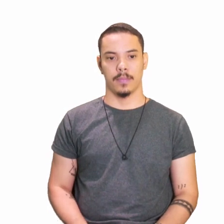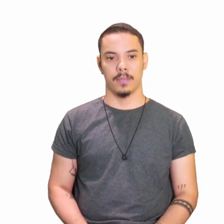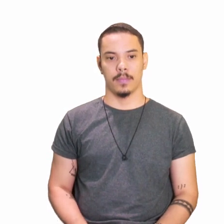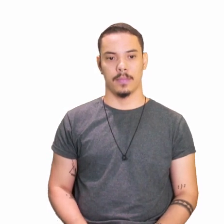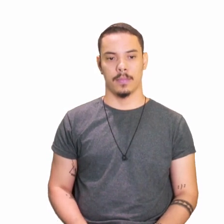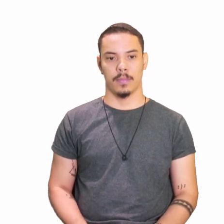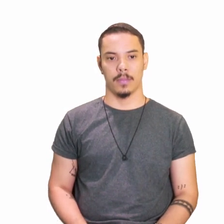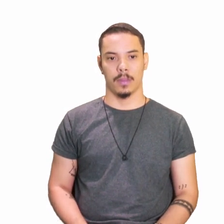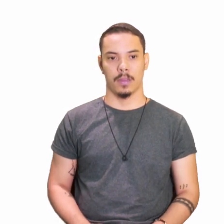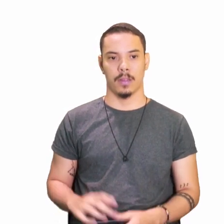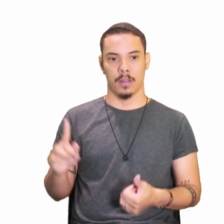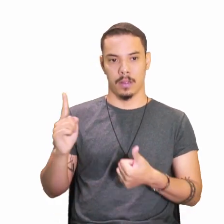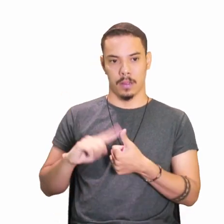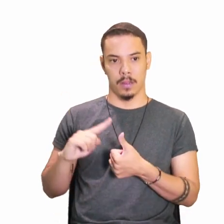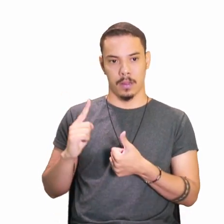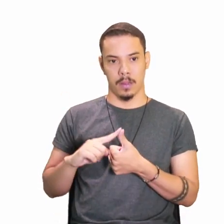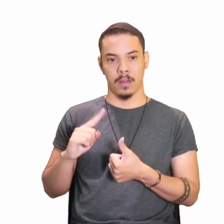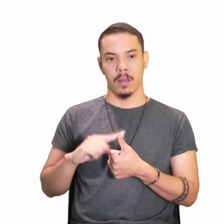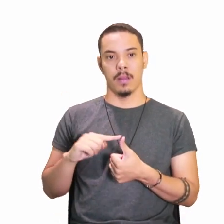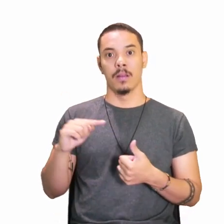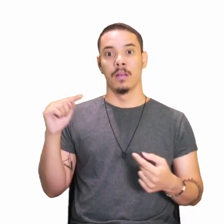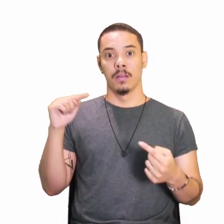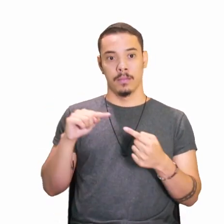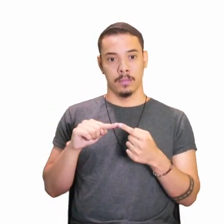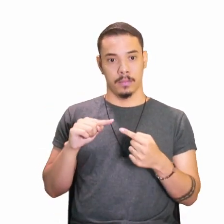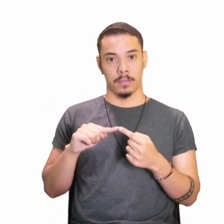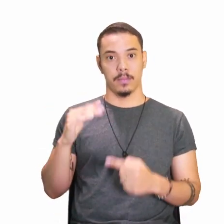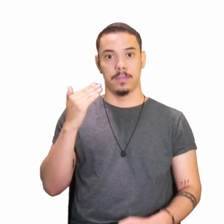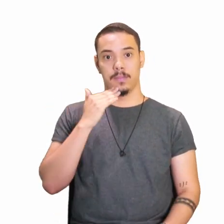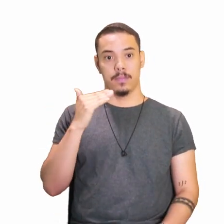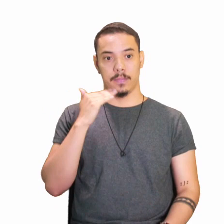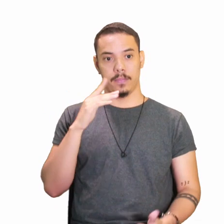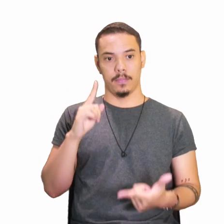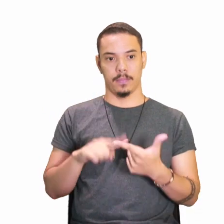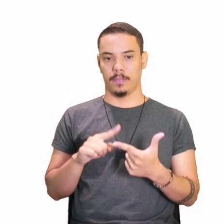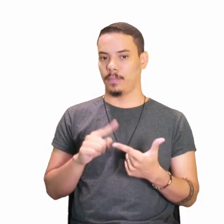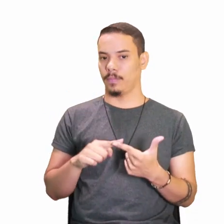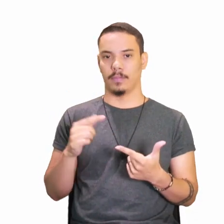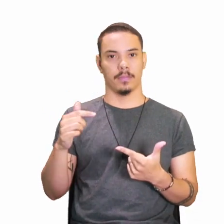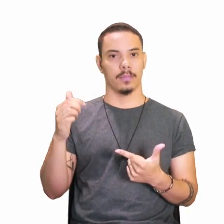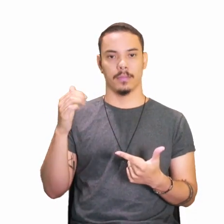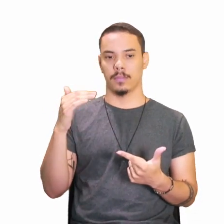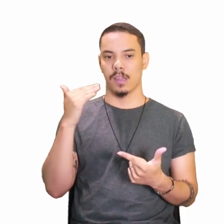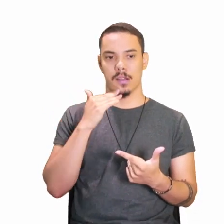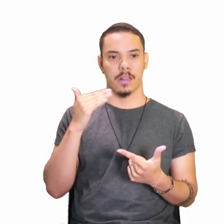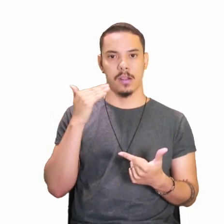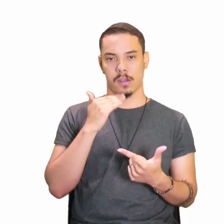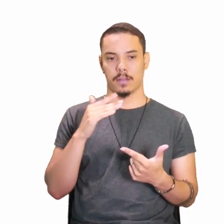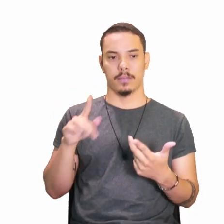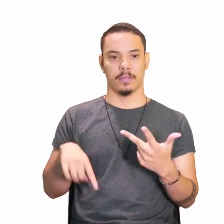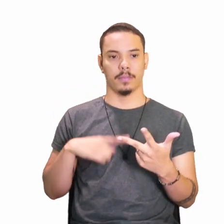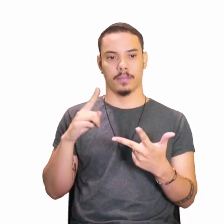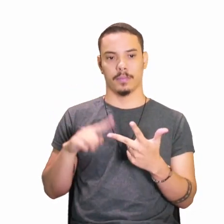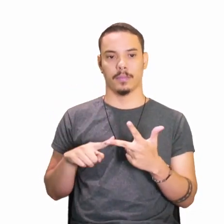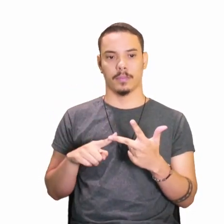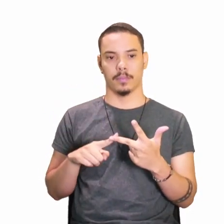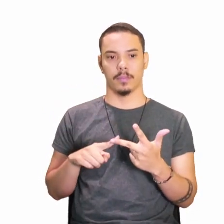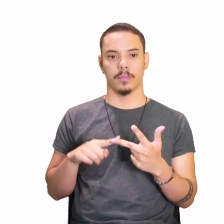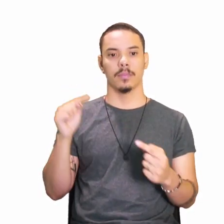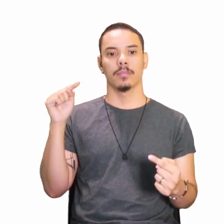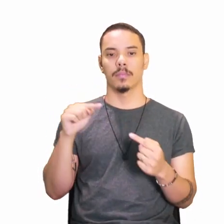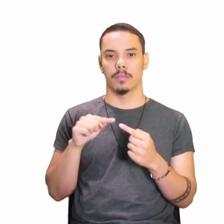a regular e defectivo B irregular defectivo C